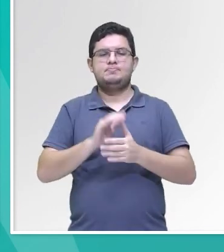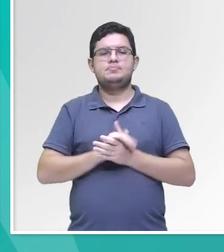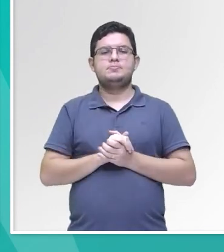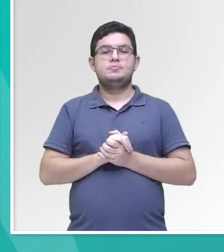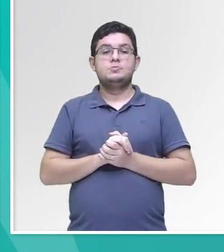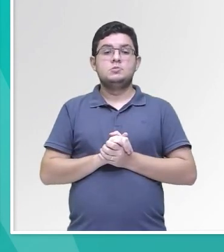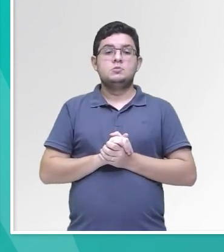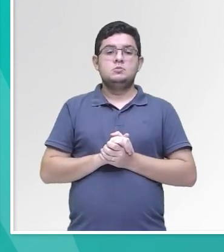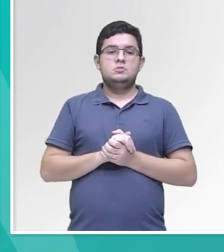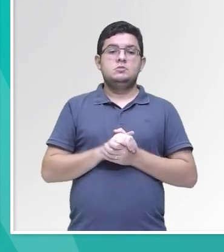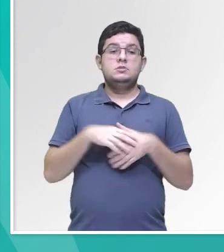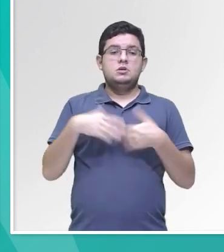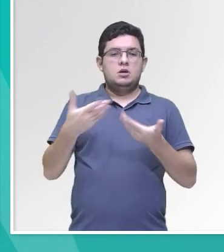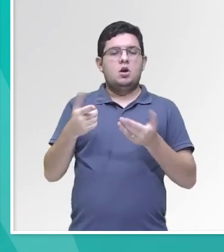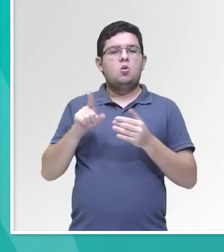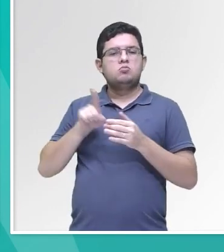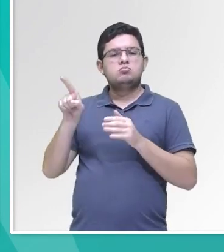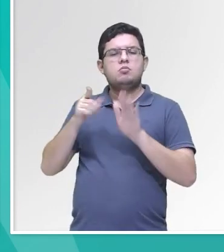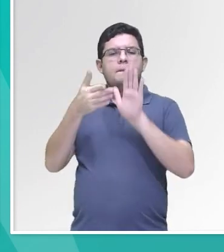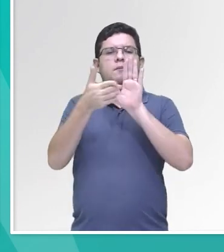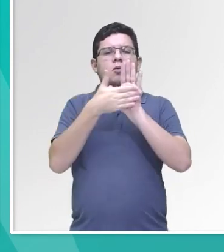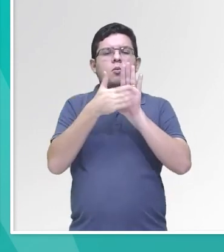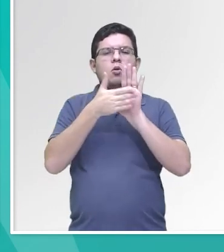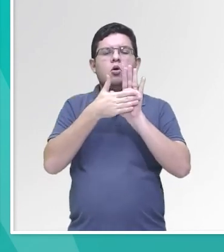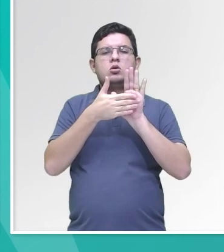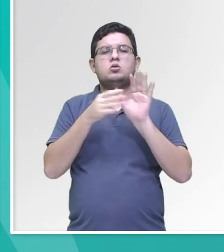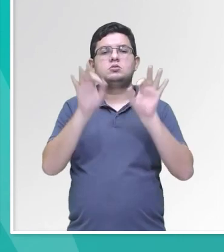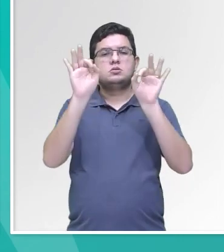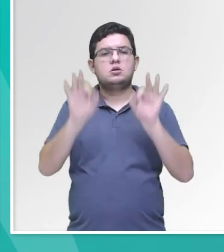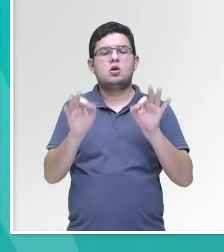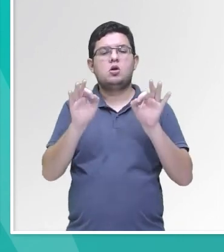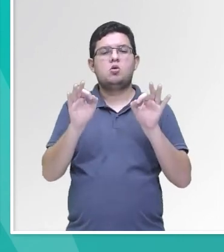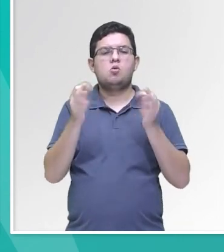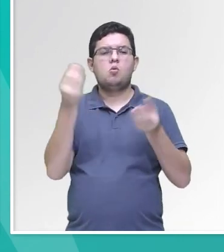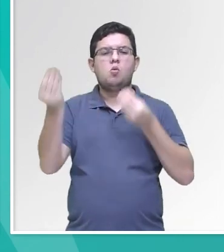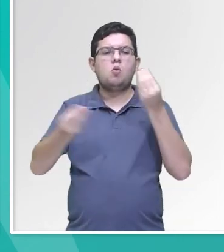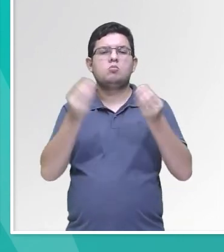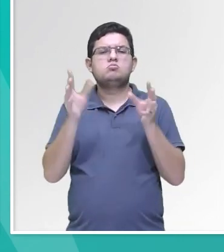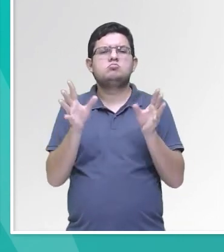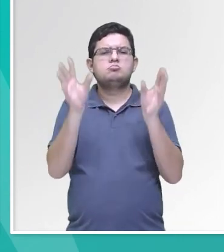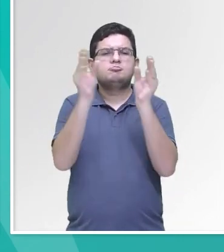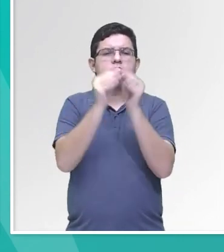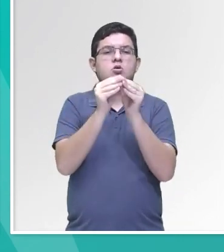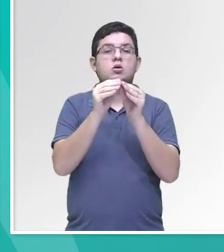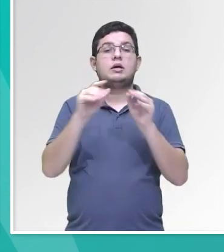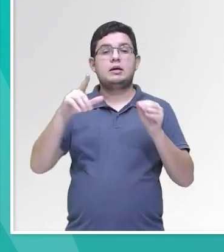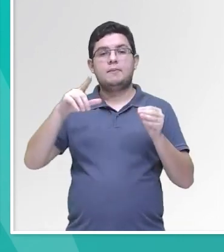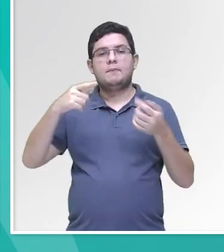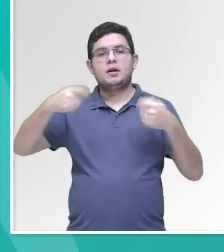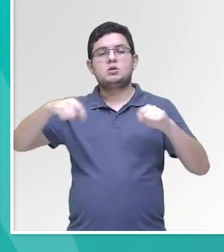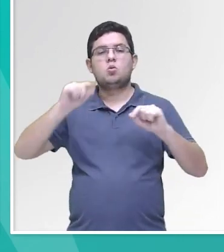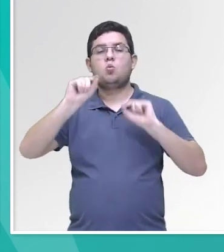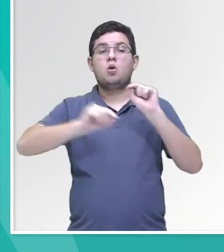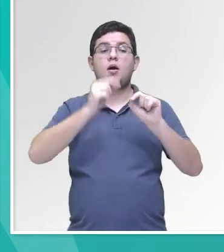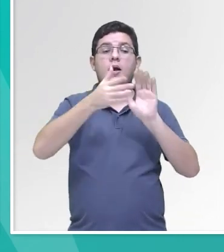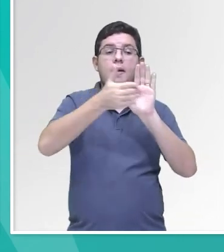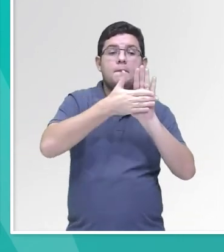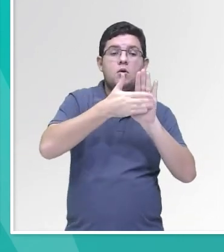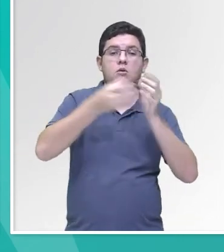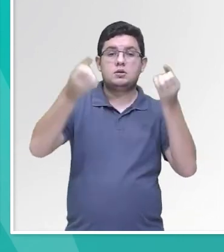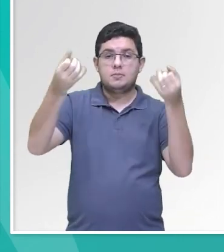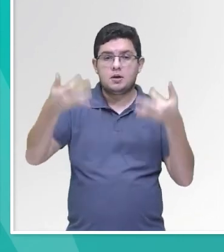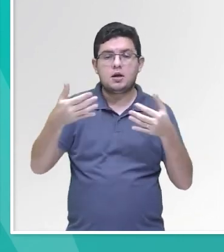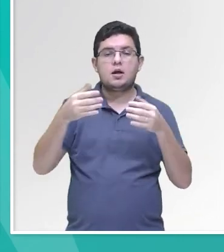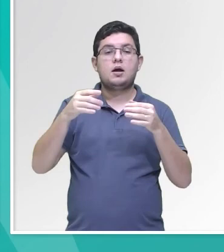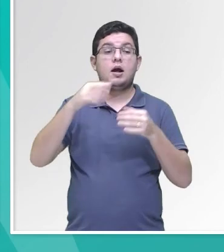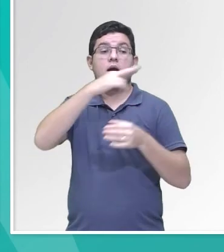Então, a proposta de intervenção, para ser adequadamente uma conclusão, tem que dizer o que é a proposta, quem vai